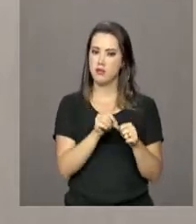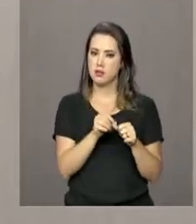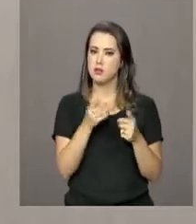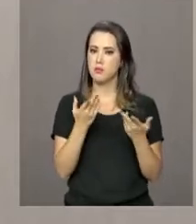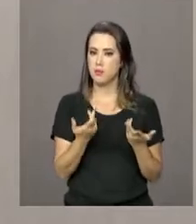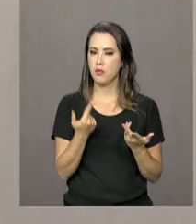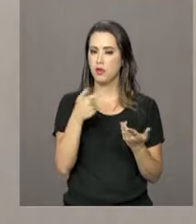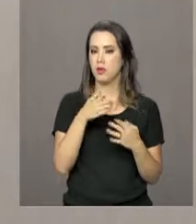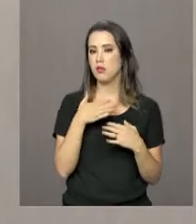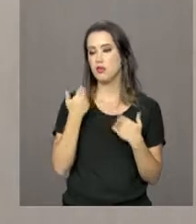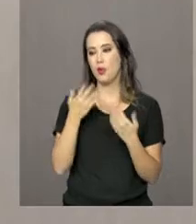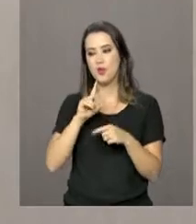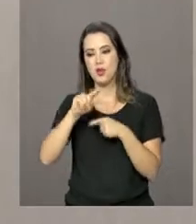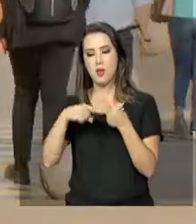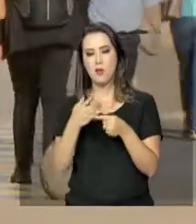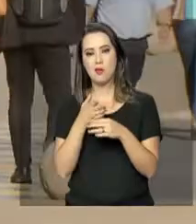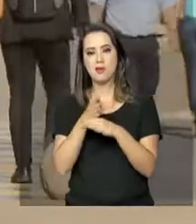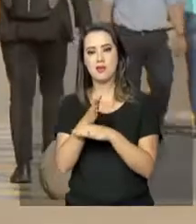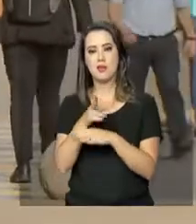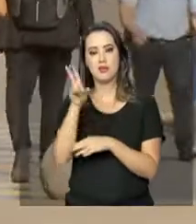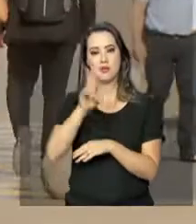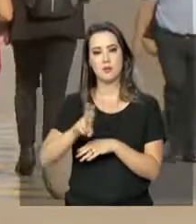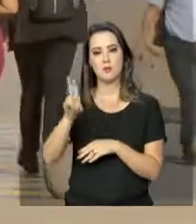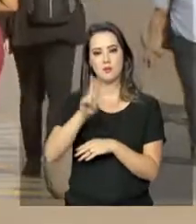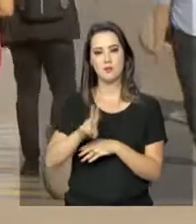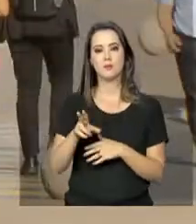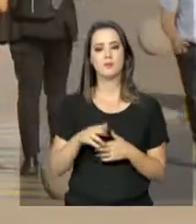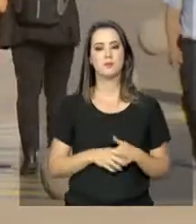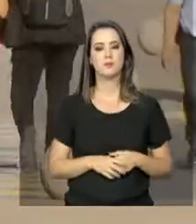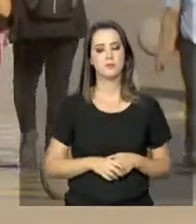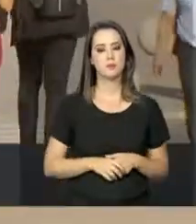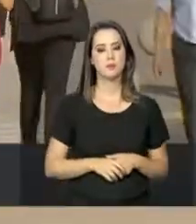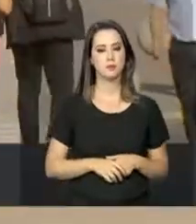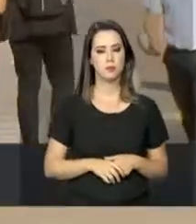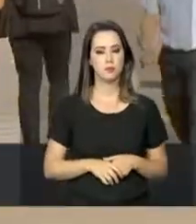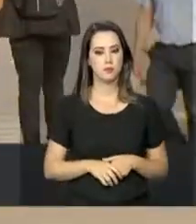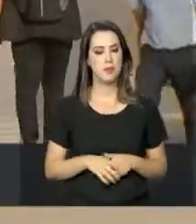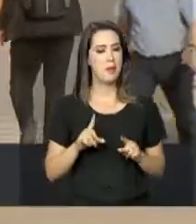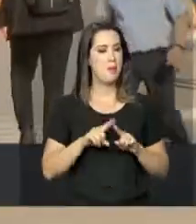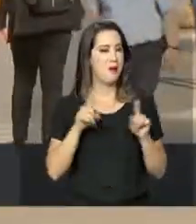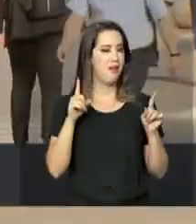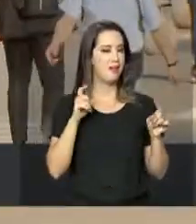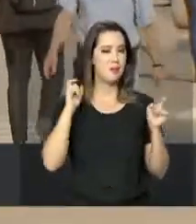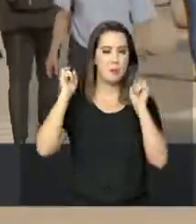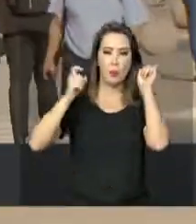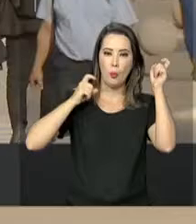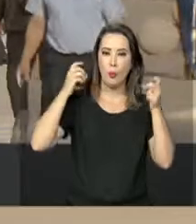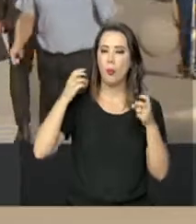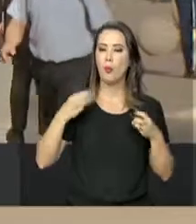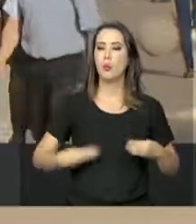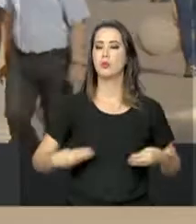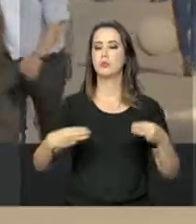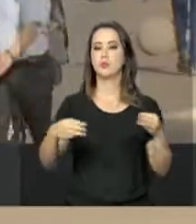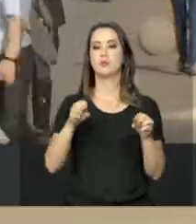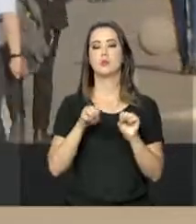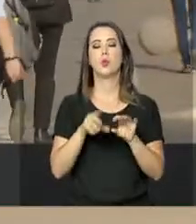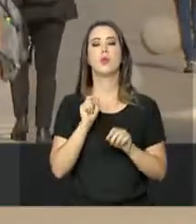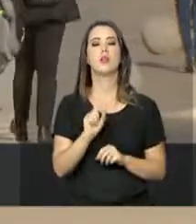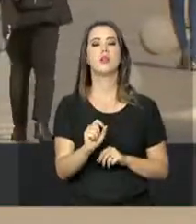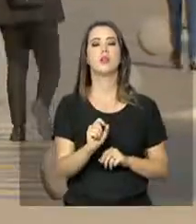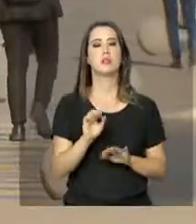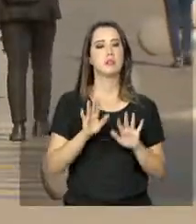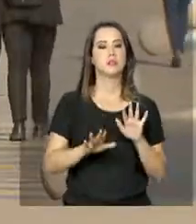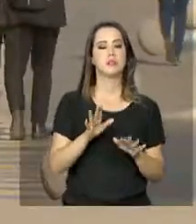disso é o ingresso no ensino superior mas um cenário preocupa o ministério da educação nem todos os alunos matriculados